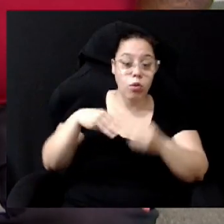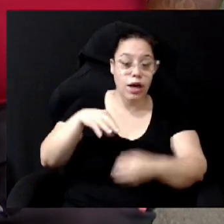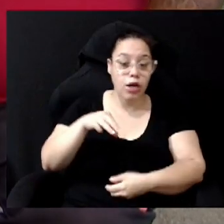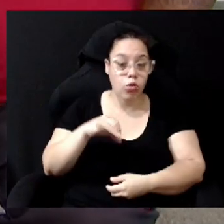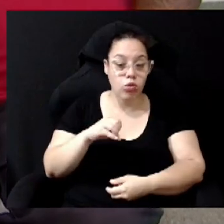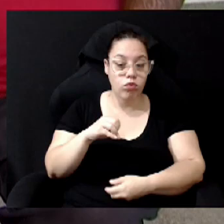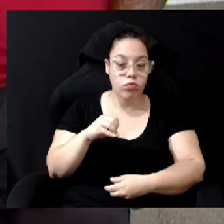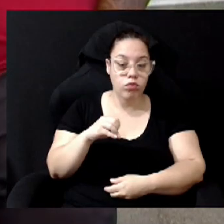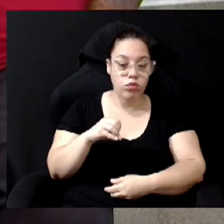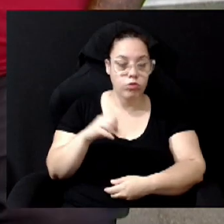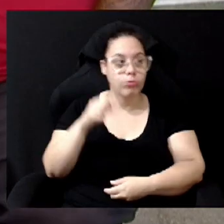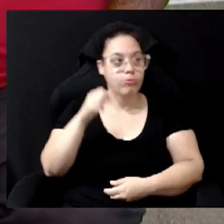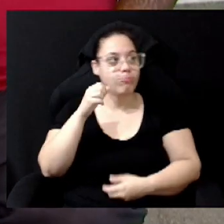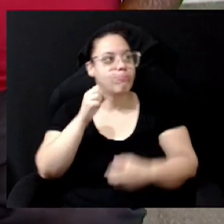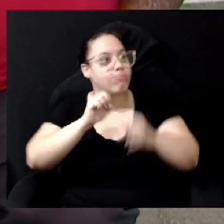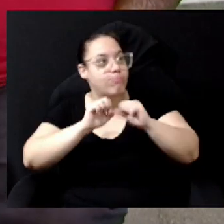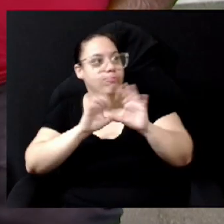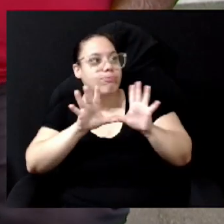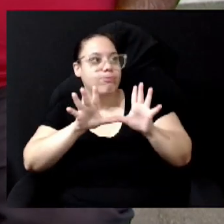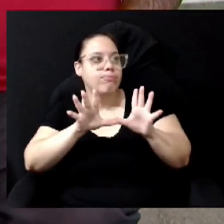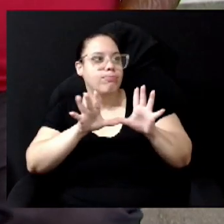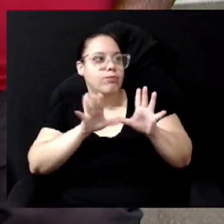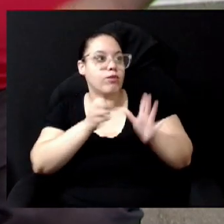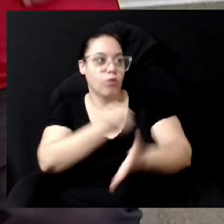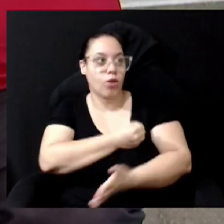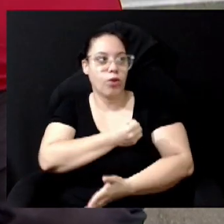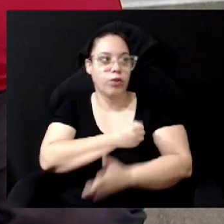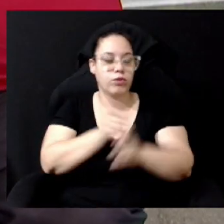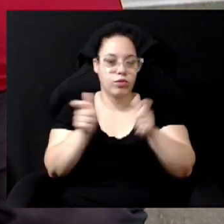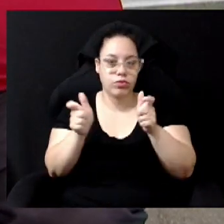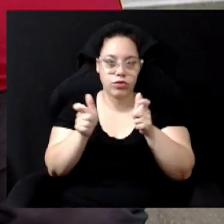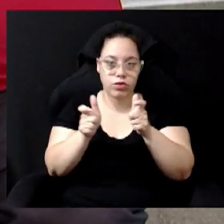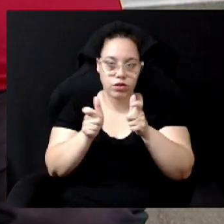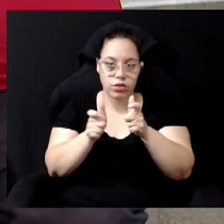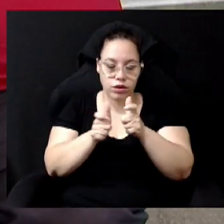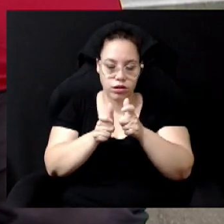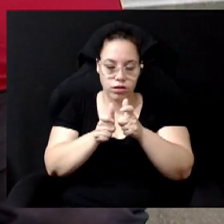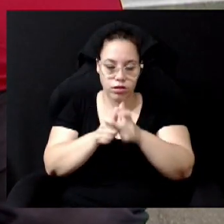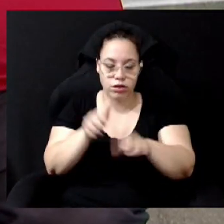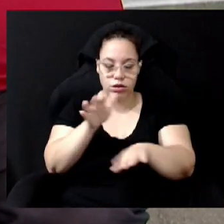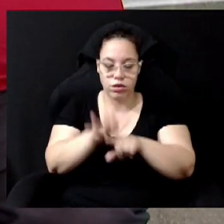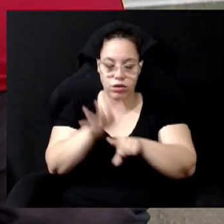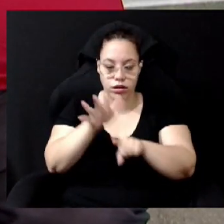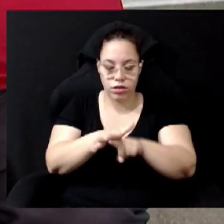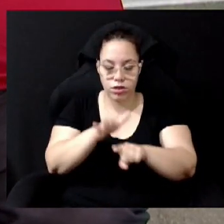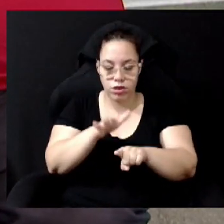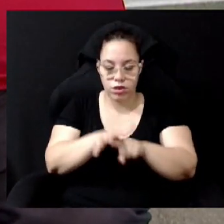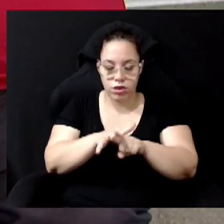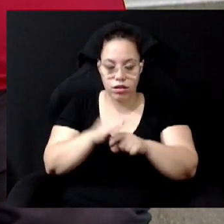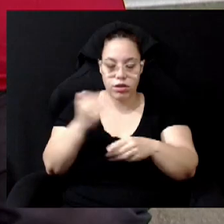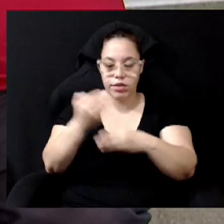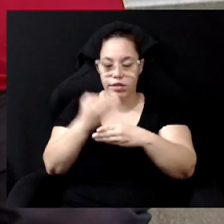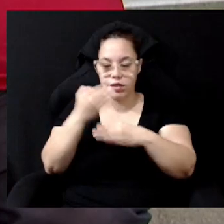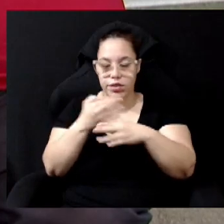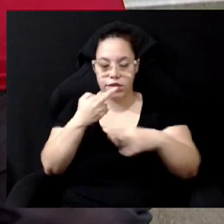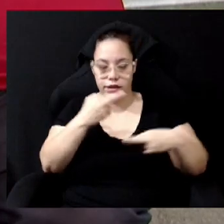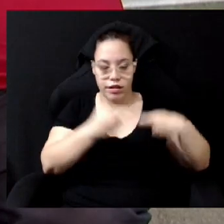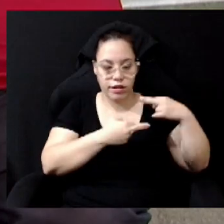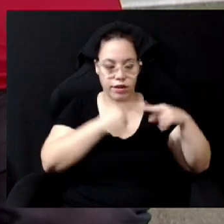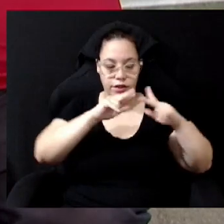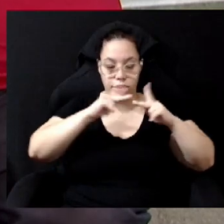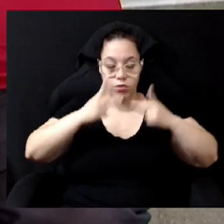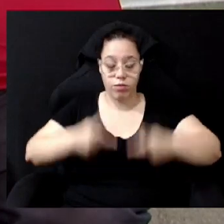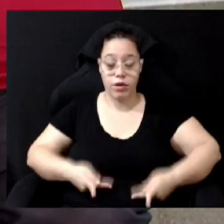claro que é importante numericamente a gente ter uma diminuição nos casos de bullying, mas o que a gente tem focado é na construção de relações humanas mais saudáveis,